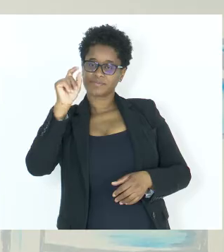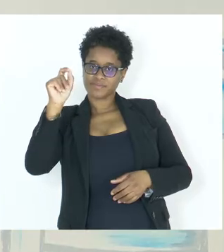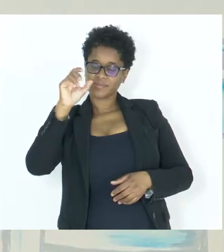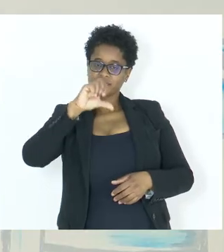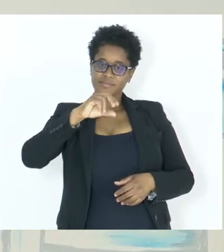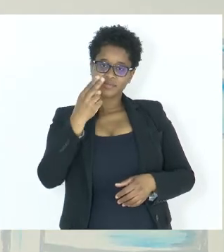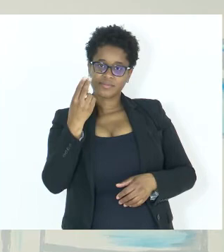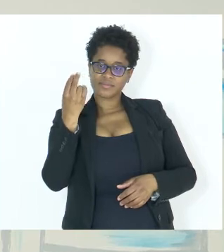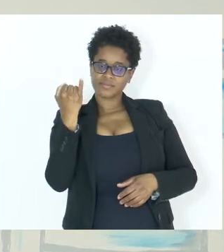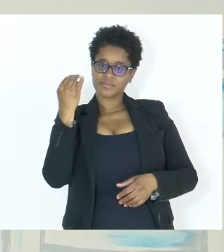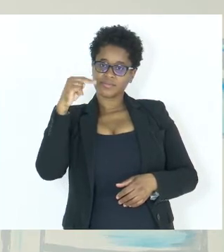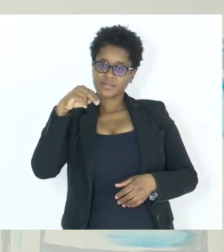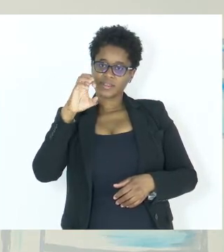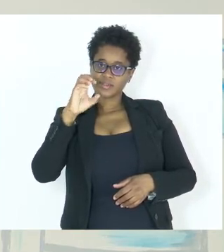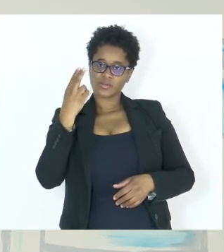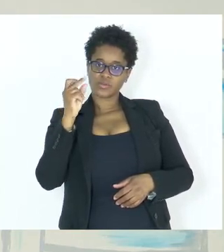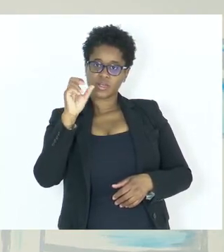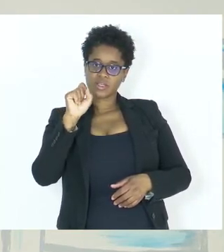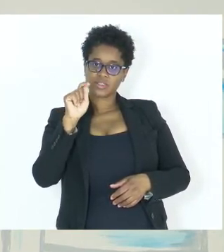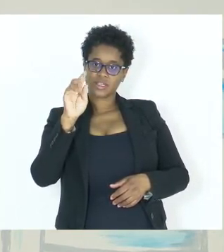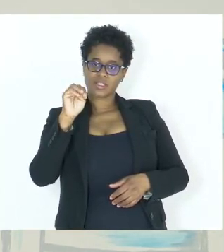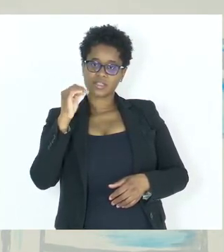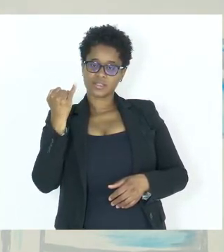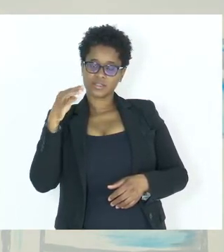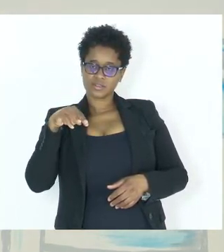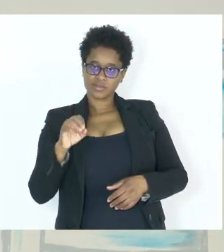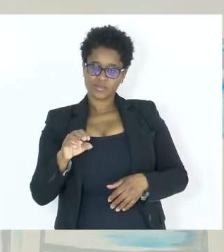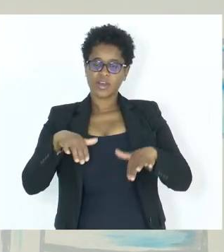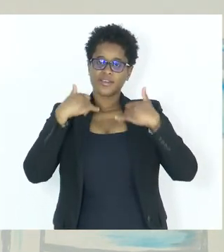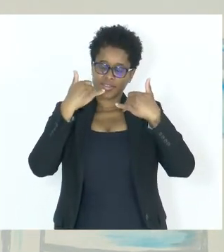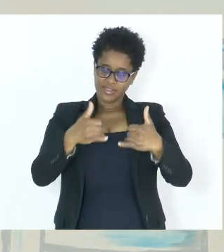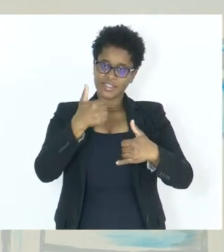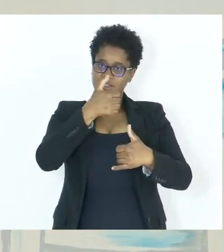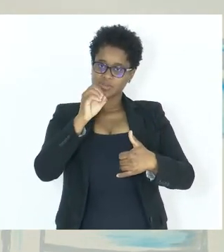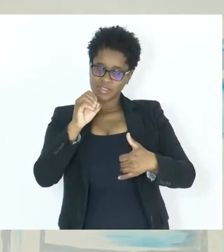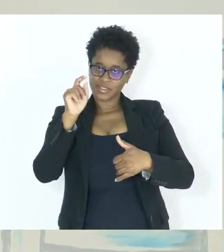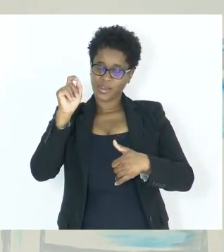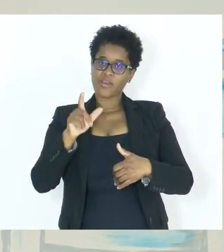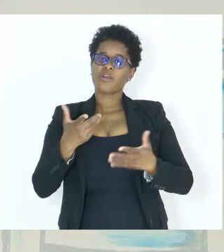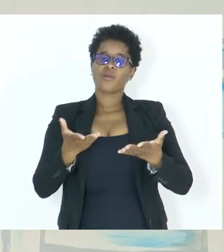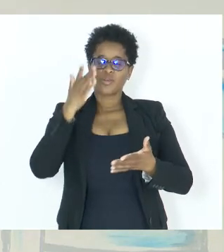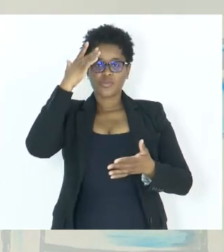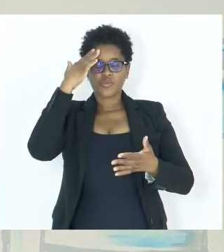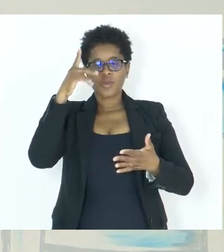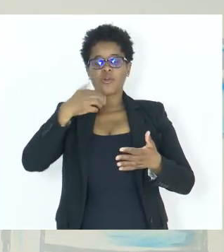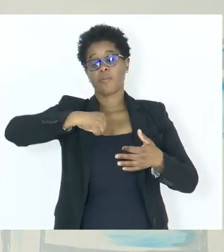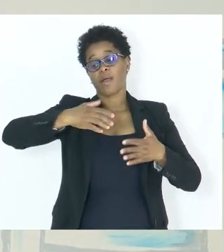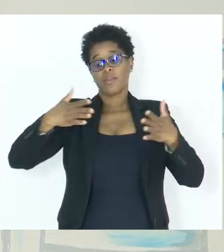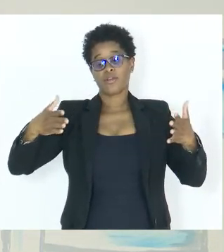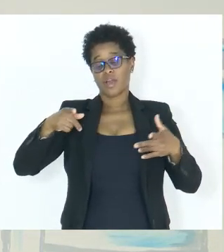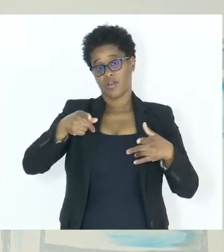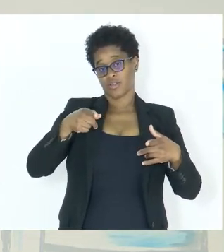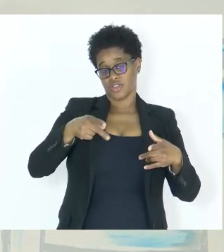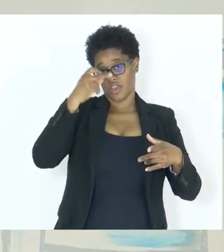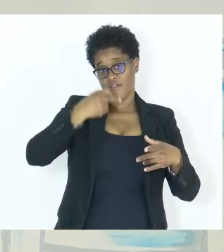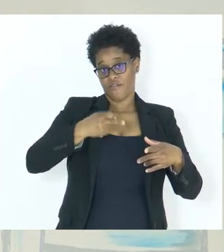50º. Muito bem, 50º. Então, a seguir ao 50º, qual é o número que vem? O maior. Agora, destes